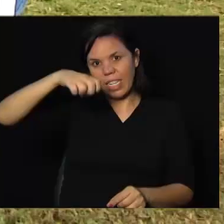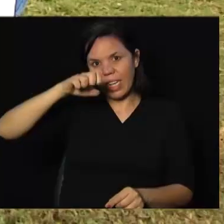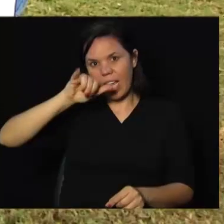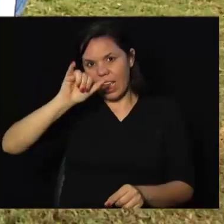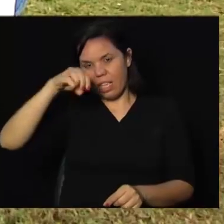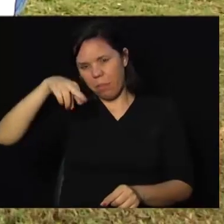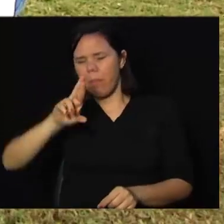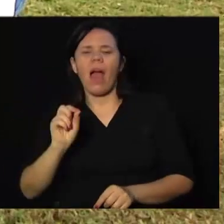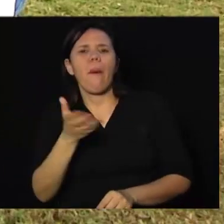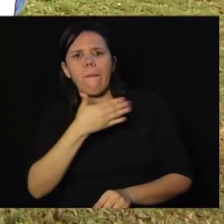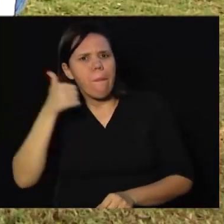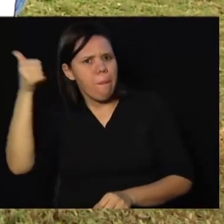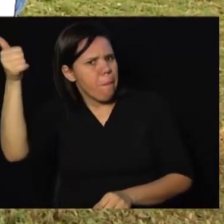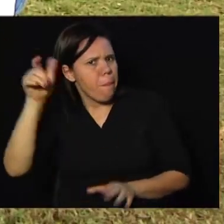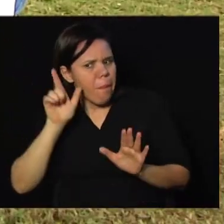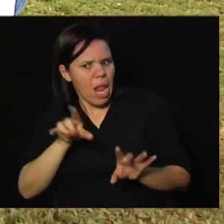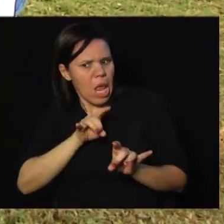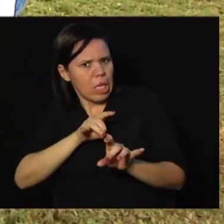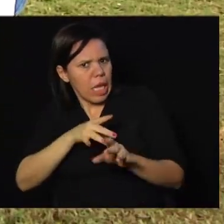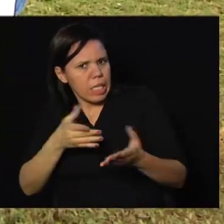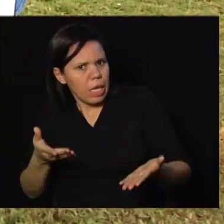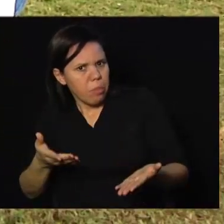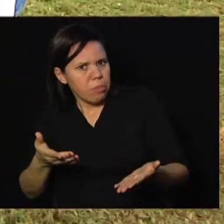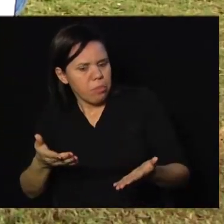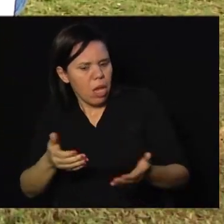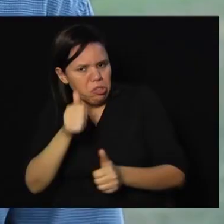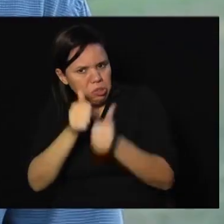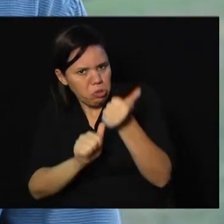você fosse jogador hoje, você